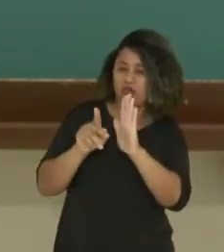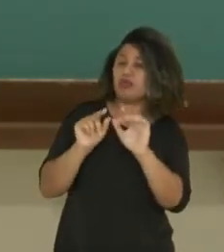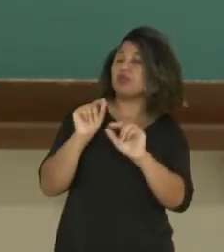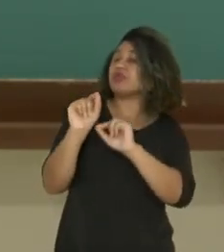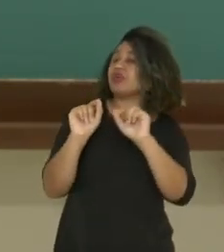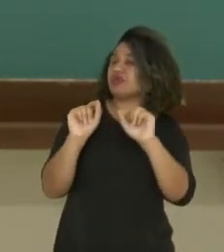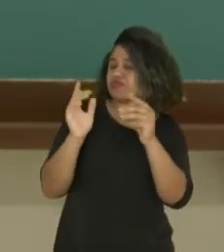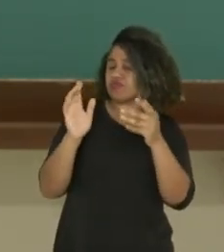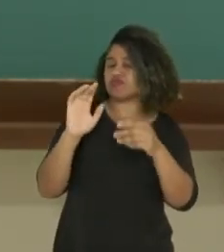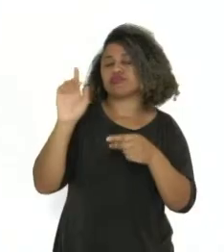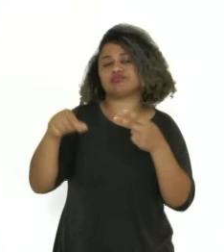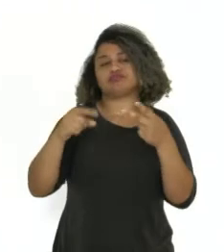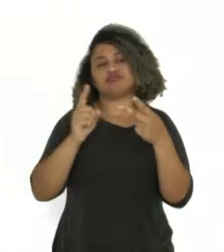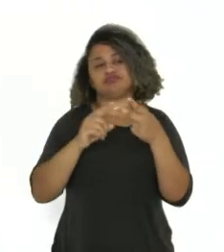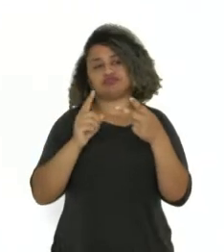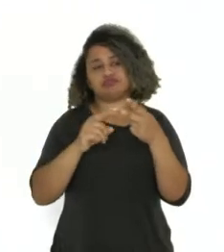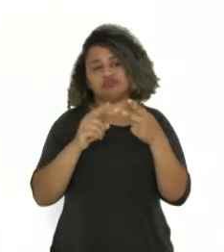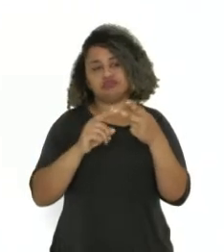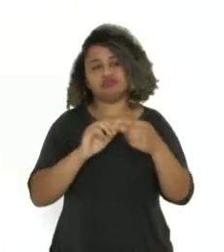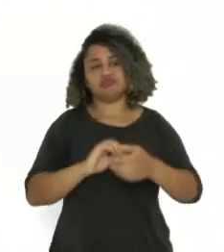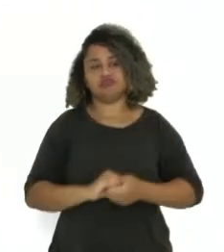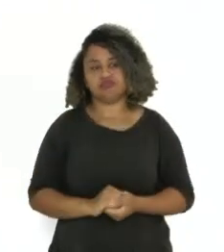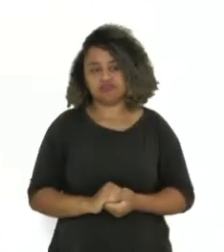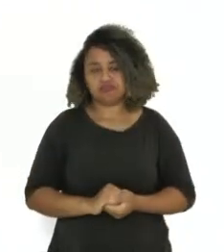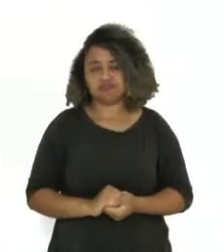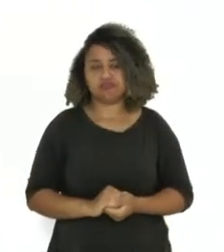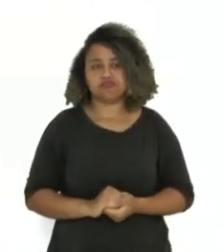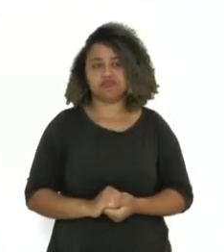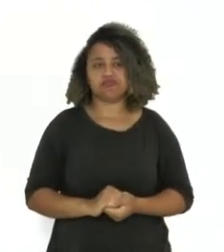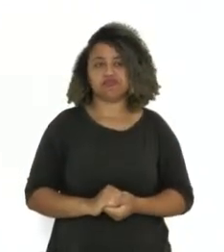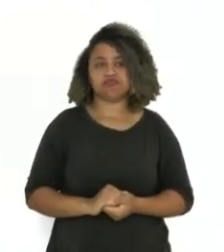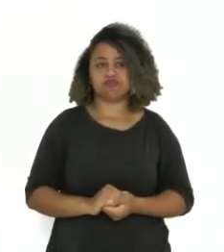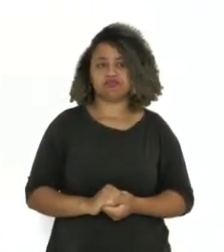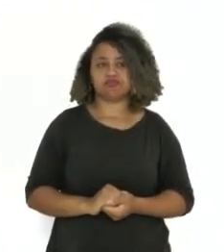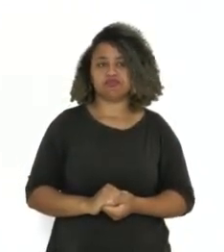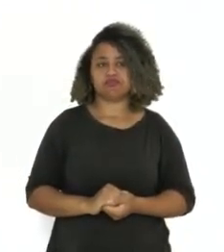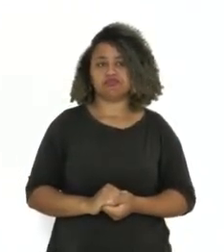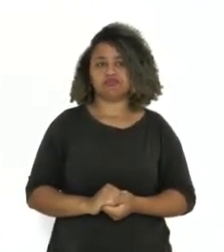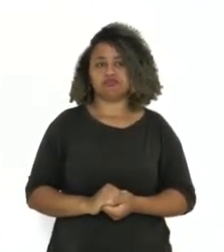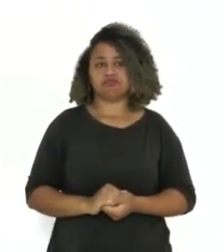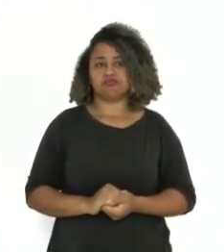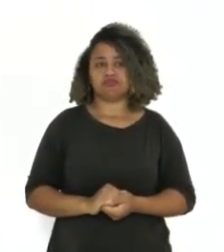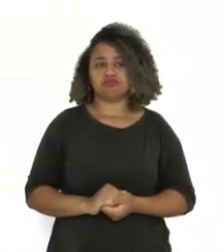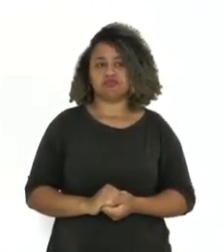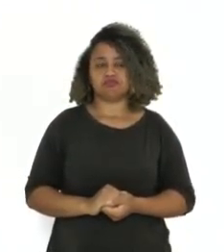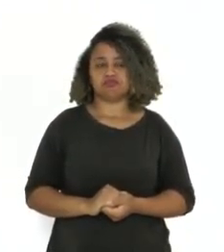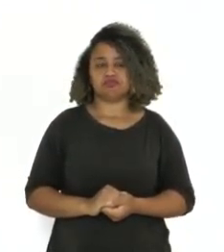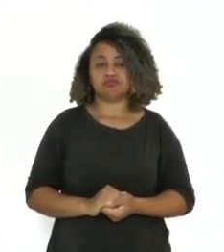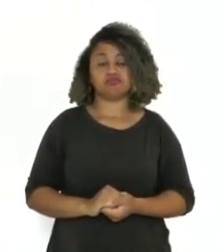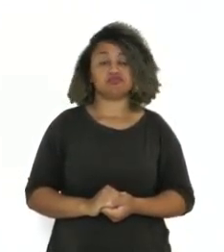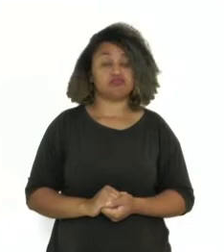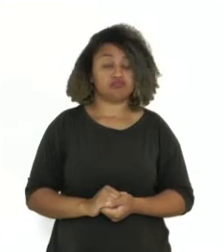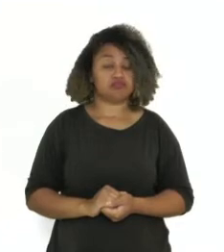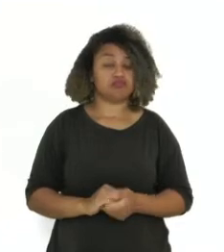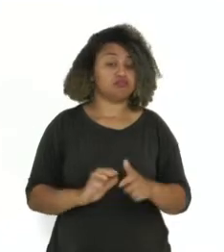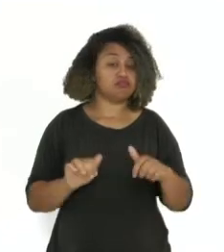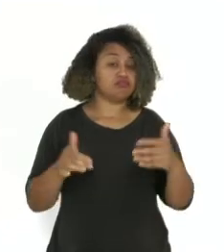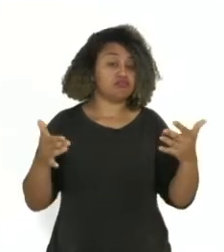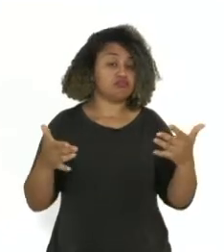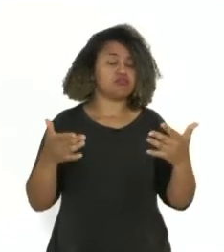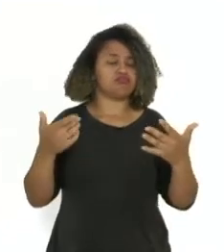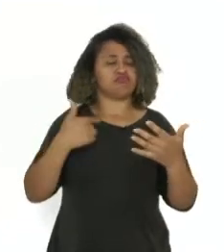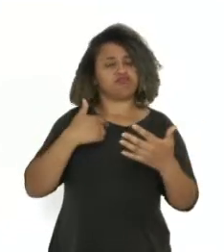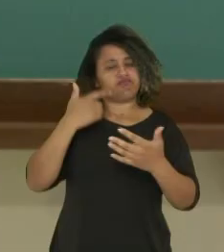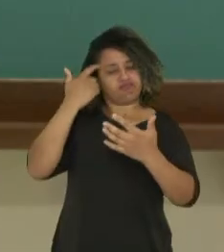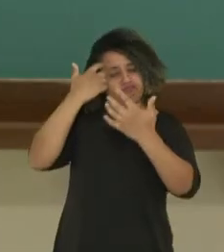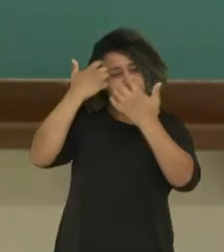Aponte. Segundo, quais são os patrimônios culturais de Paraná? Então, aqui nós vamos